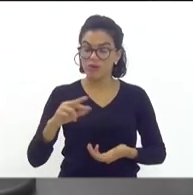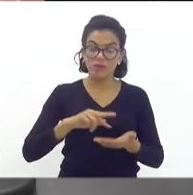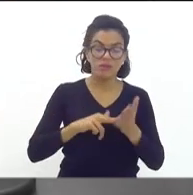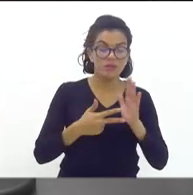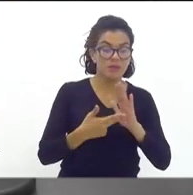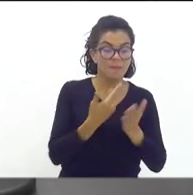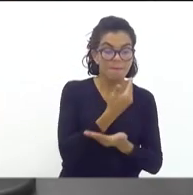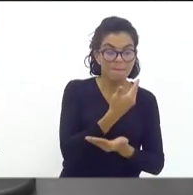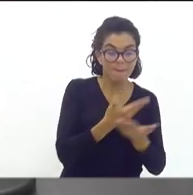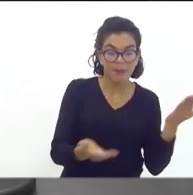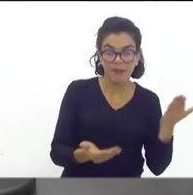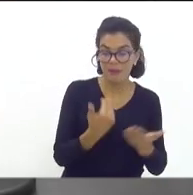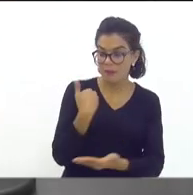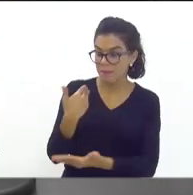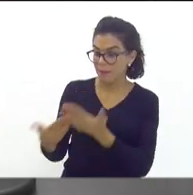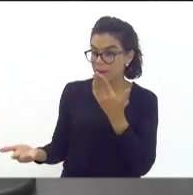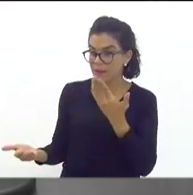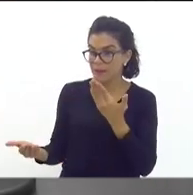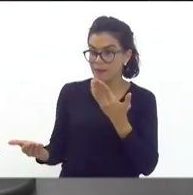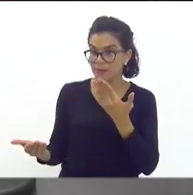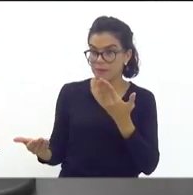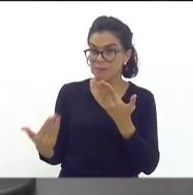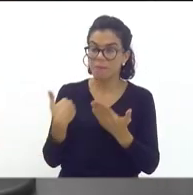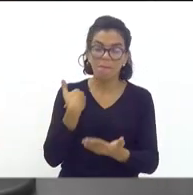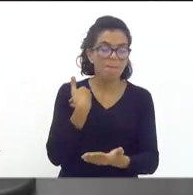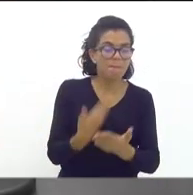perdas elas podem ser